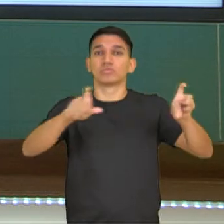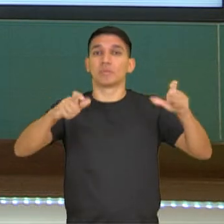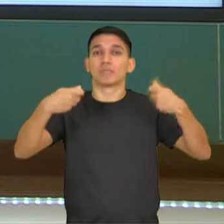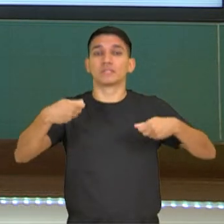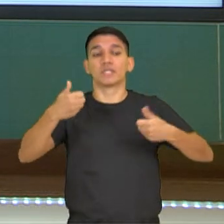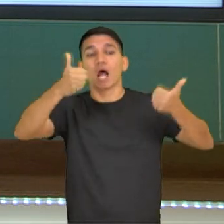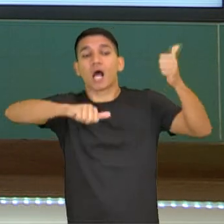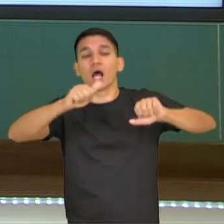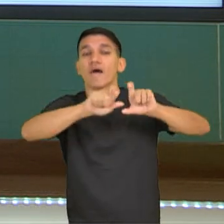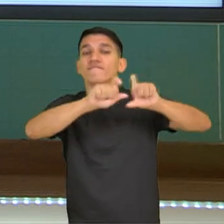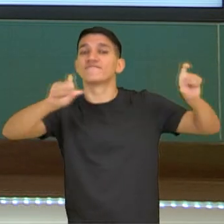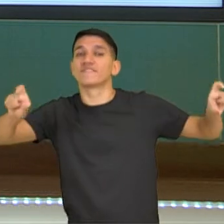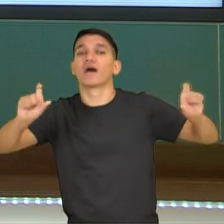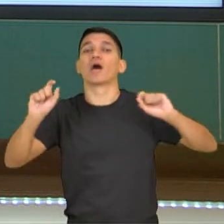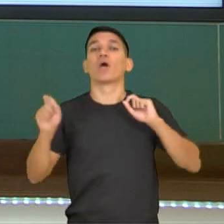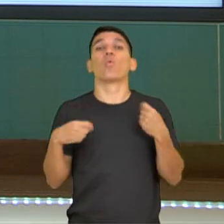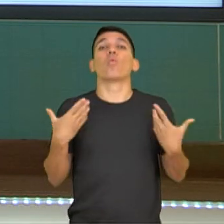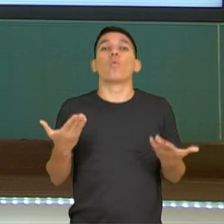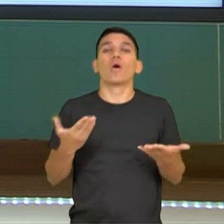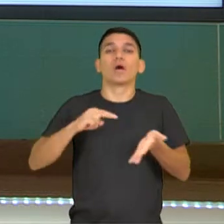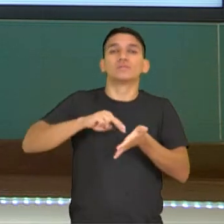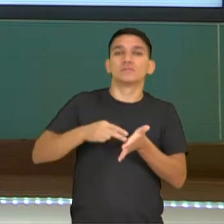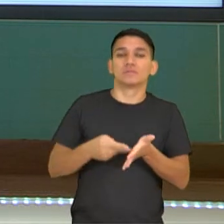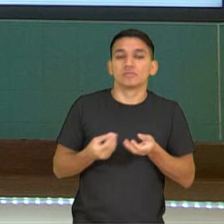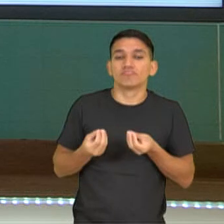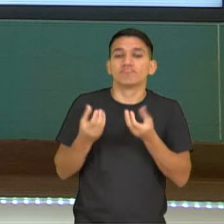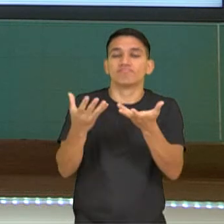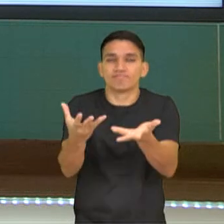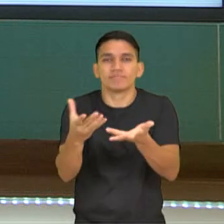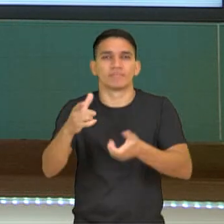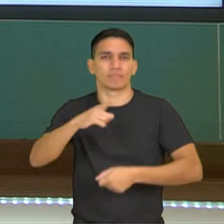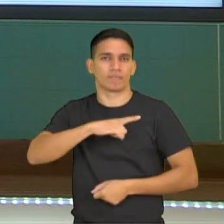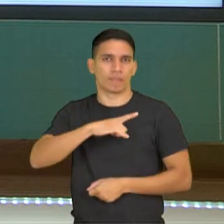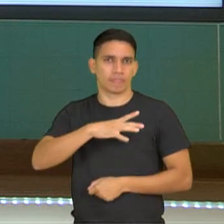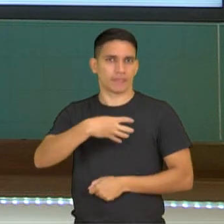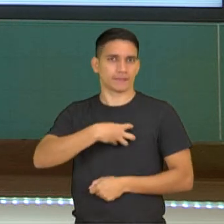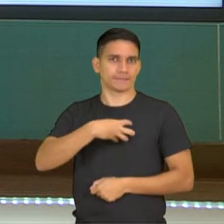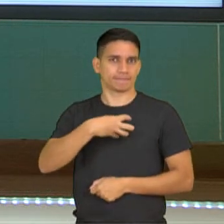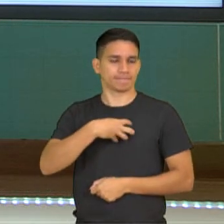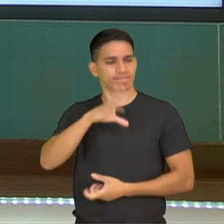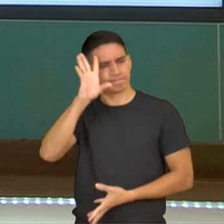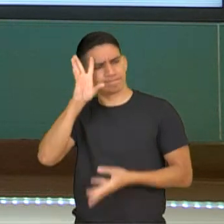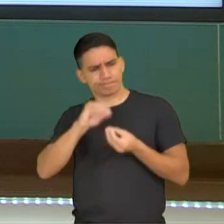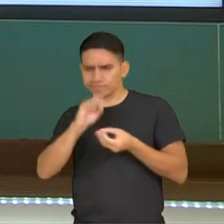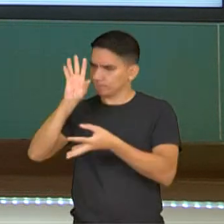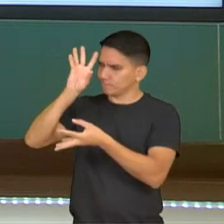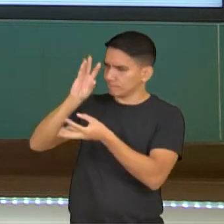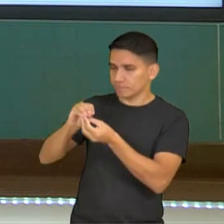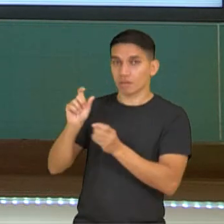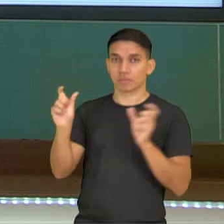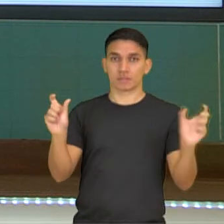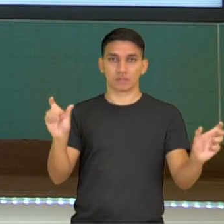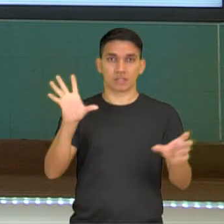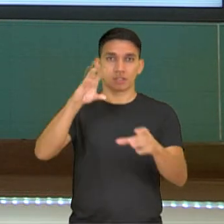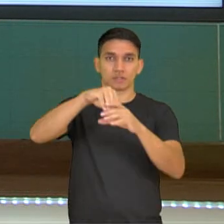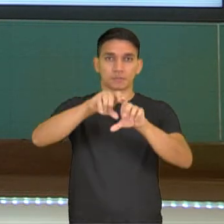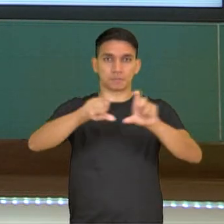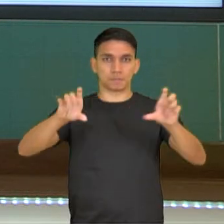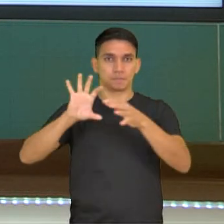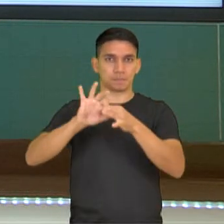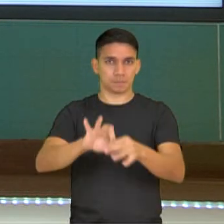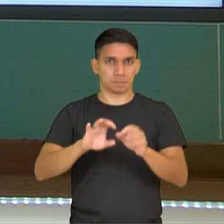a frase, o enunciado, para daí atribuir um sentido àquelas palavras que estão ali inseridas dentro de um